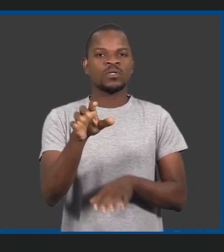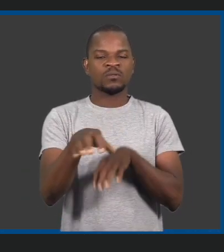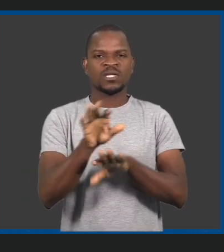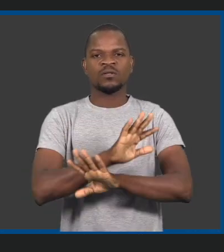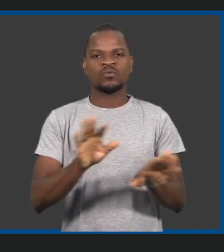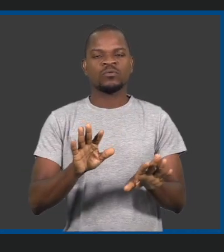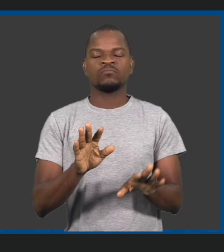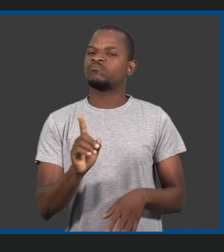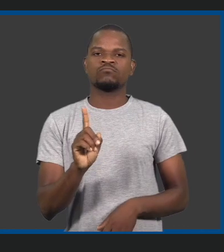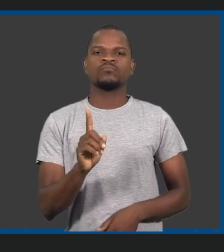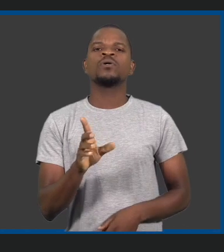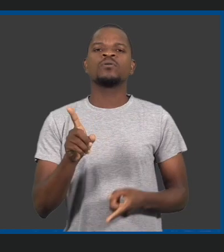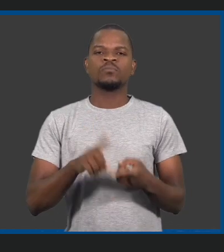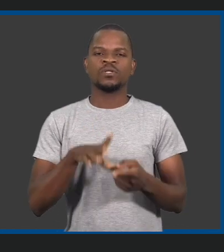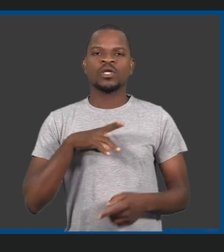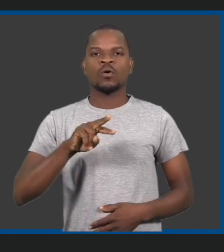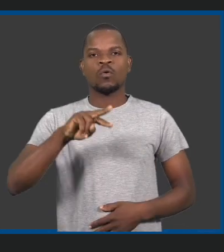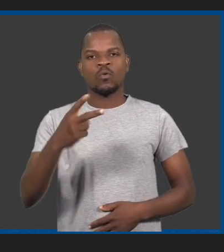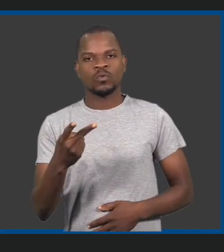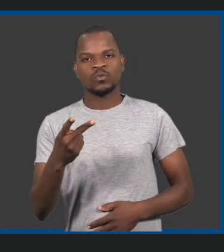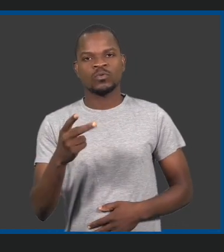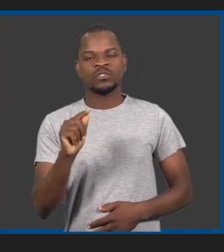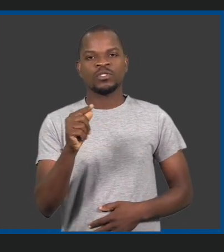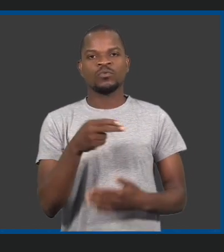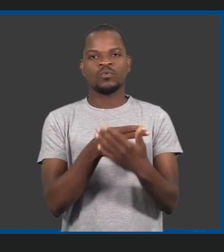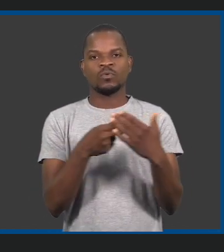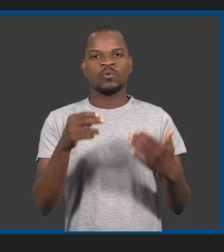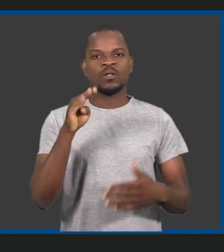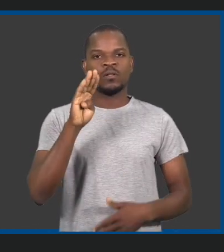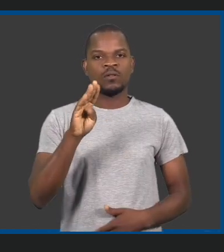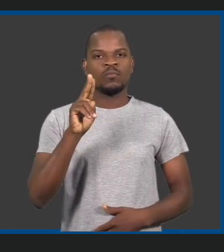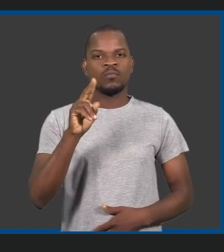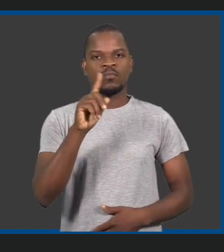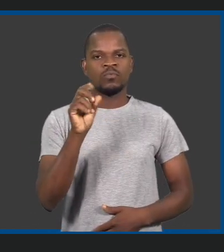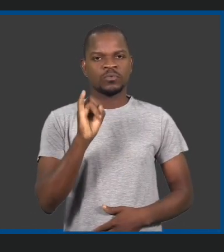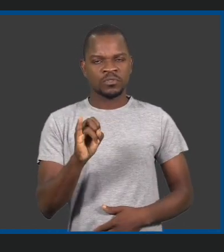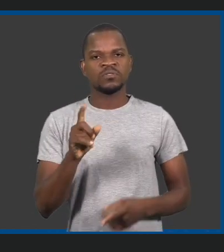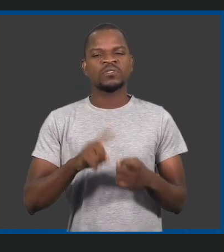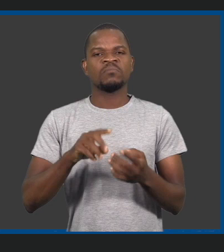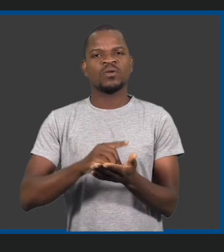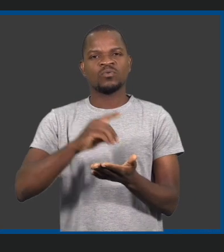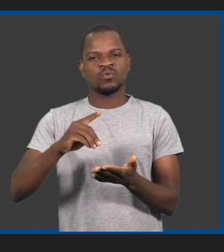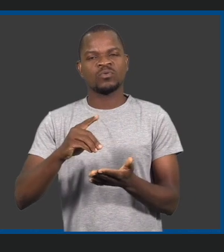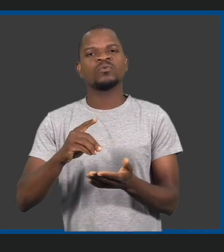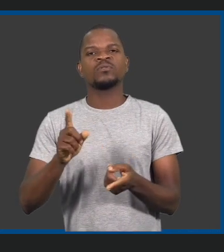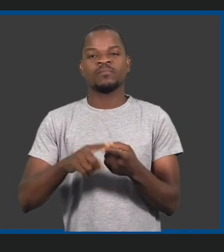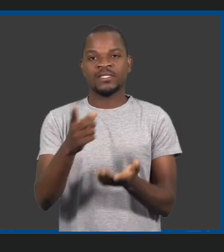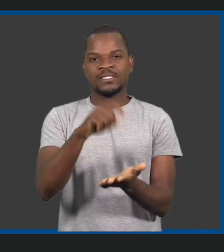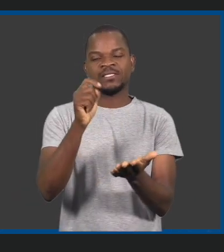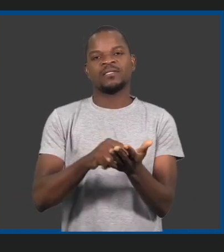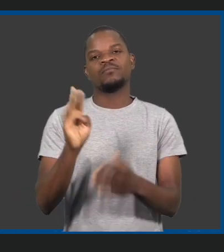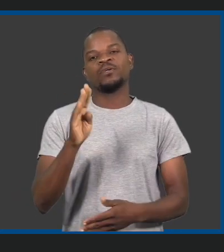Nós não só atacamos em Amatanda como distrito, mas também trabalhamos em